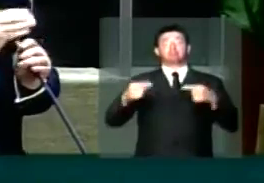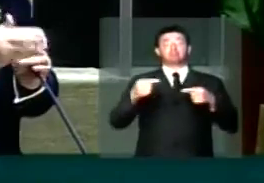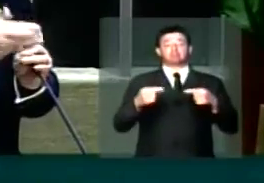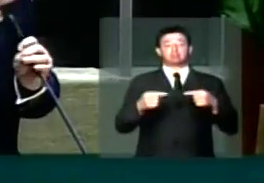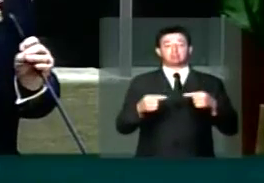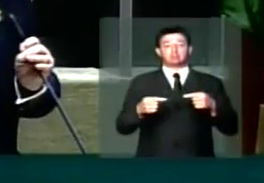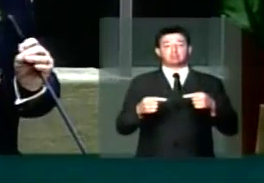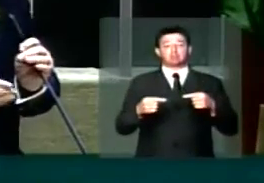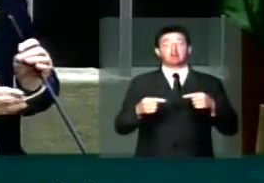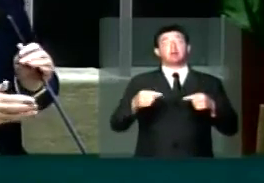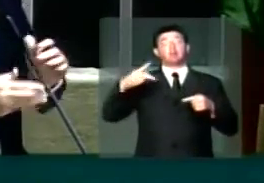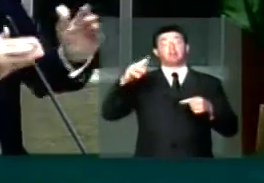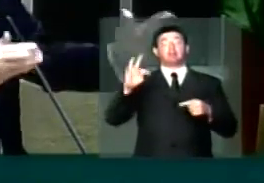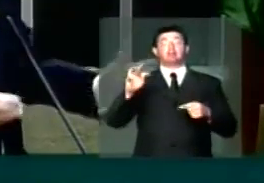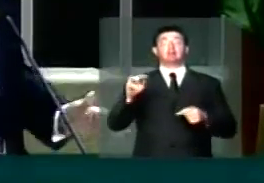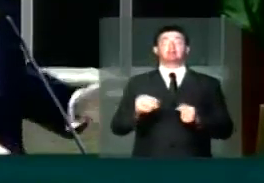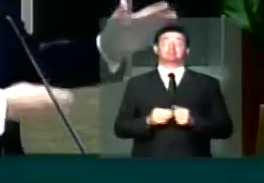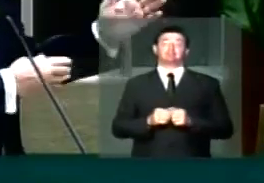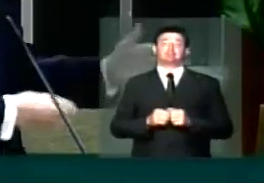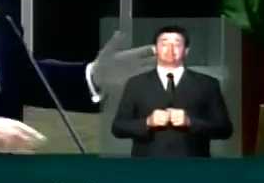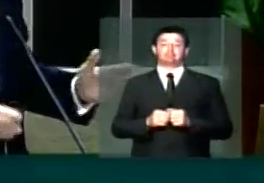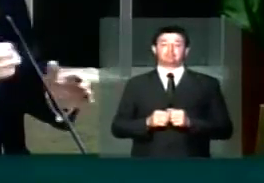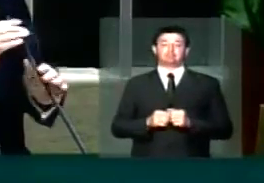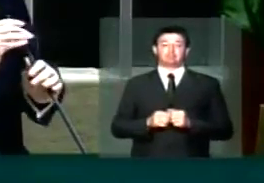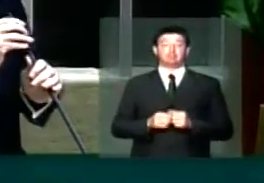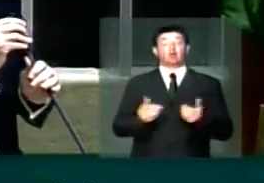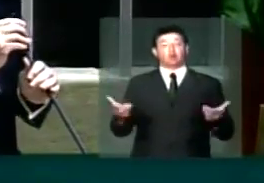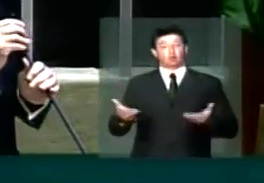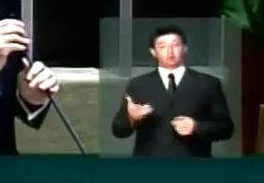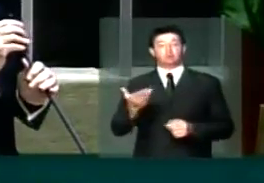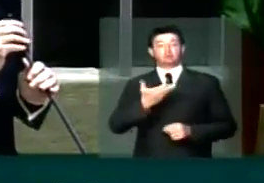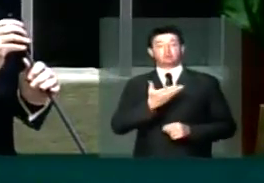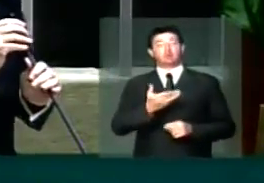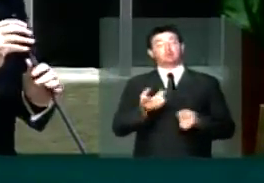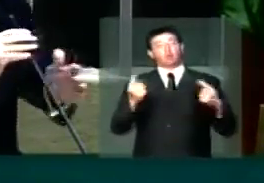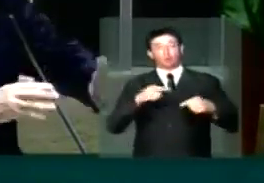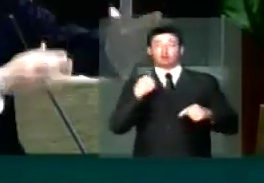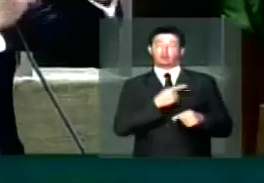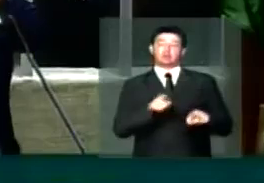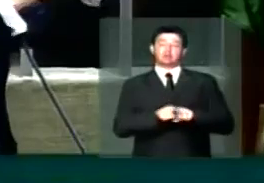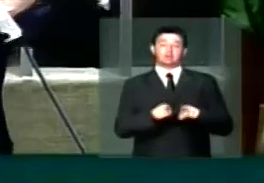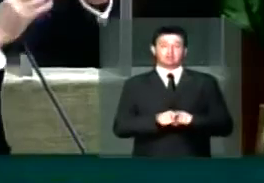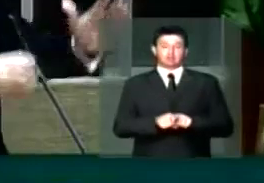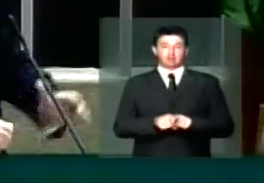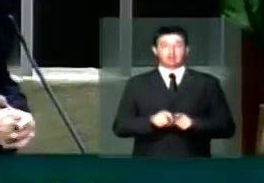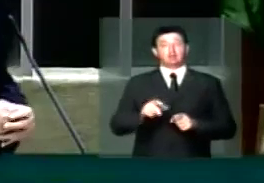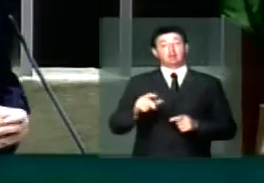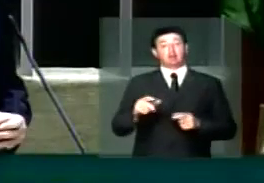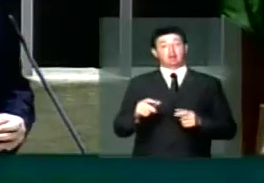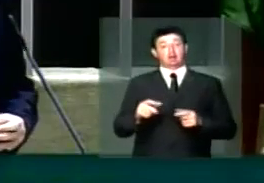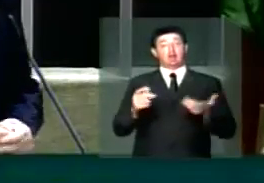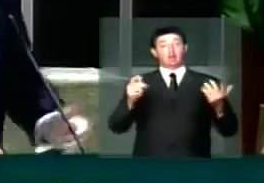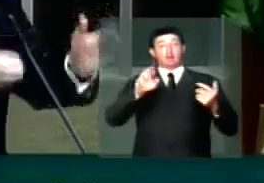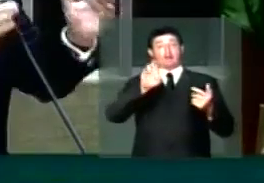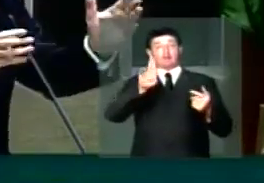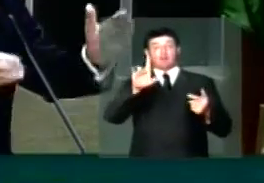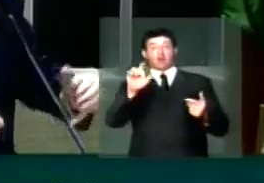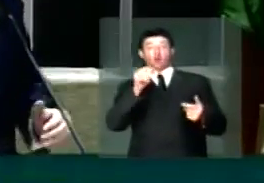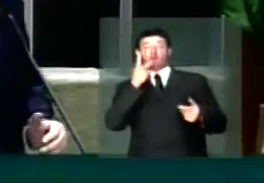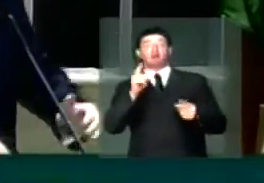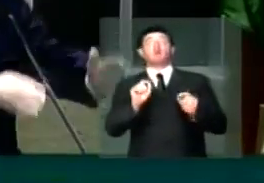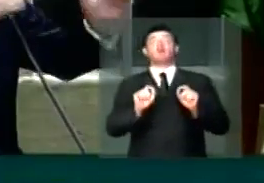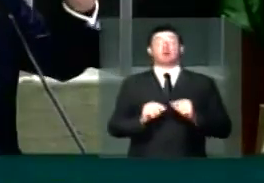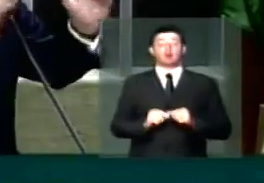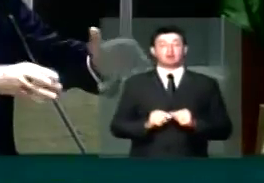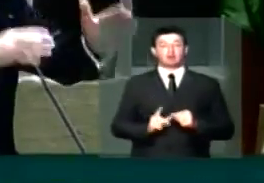confrontado pelo candidato do PT naquele momento, que hoje também é nosso oponente. E naquele momento, Aldo Rebelo, na tribuna,